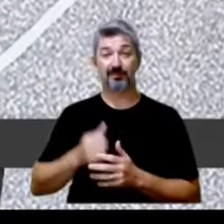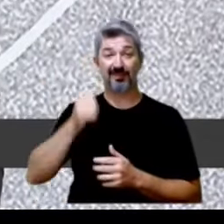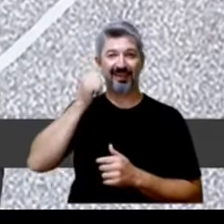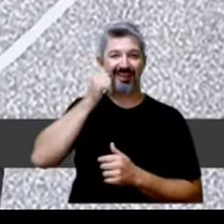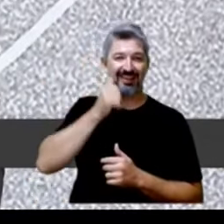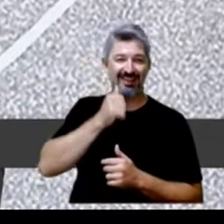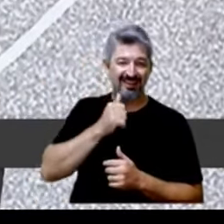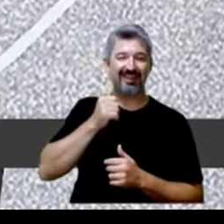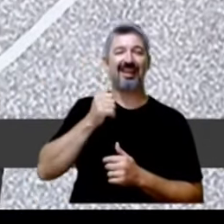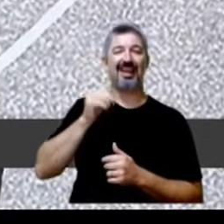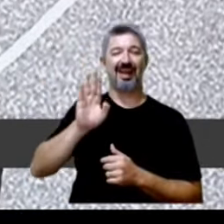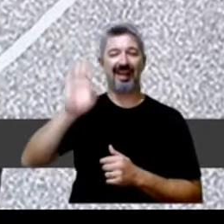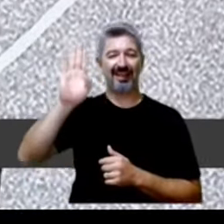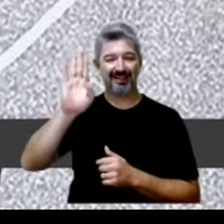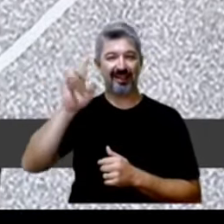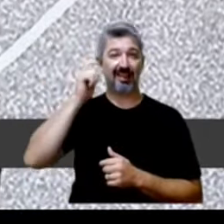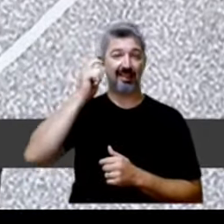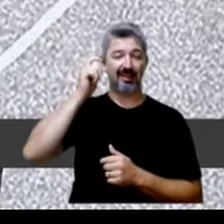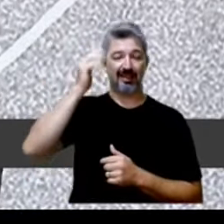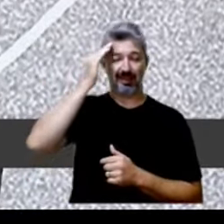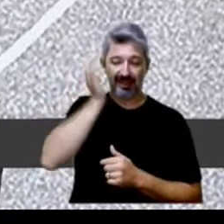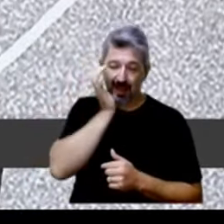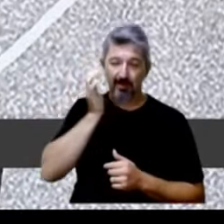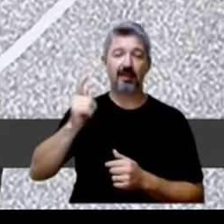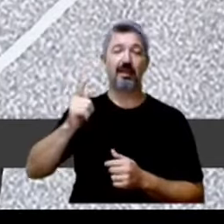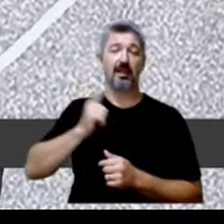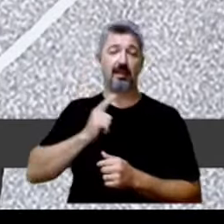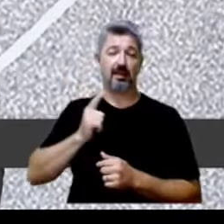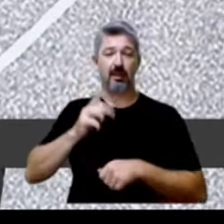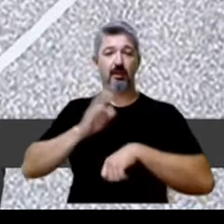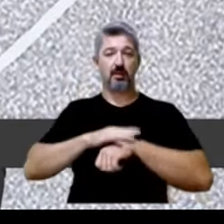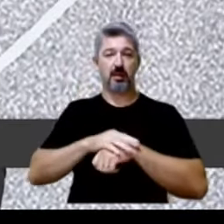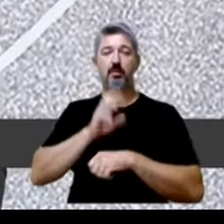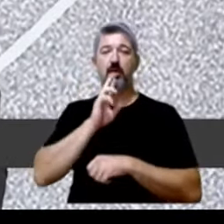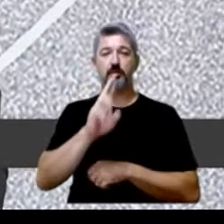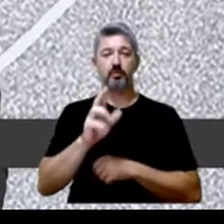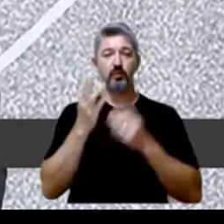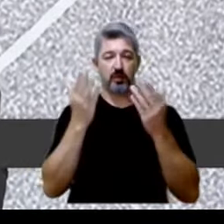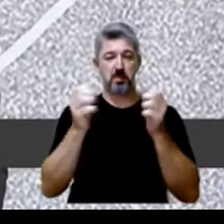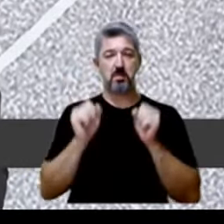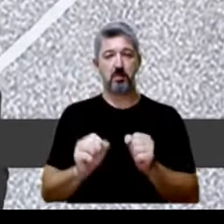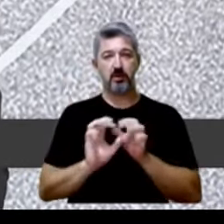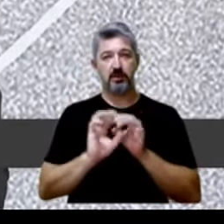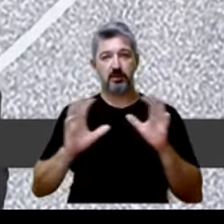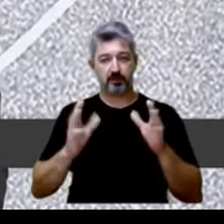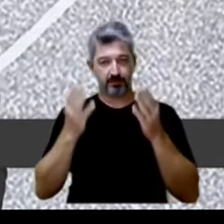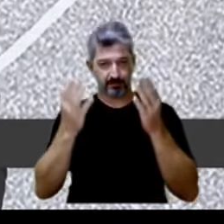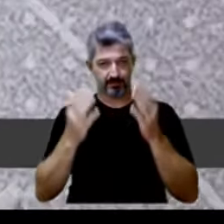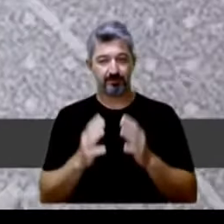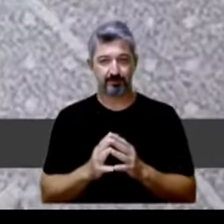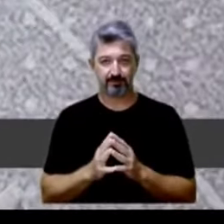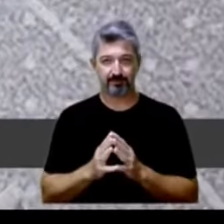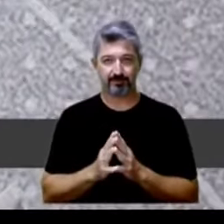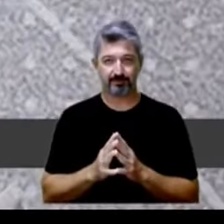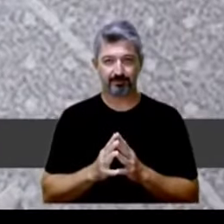seis achei, cara. minutos, Não, sete eu acho sim, eu segundos acho para sim. usar aqui no debate e responde a Você tá pergunta, muito então, da amargo, cara. jornalista da Folha de São Paulo